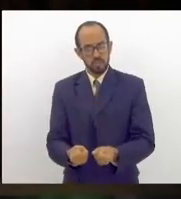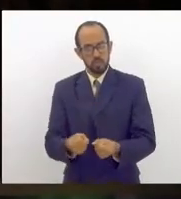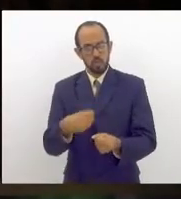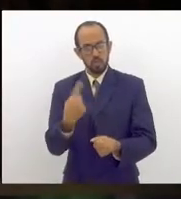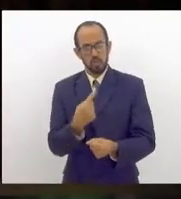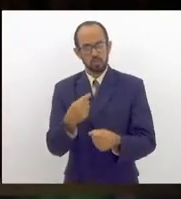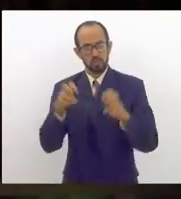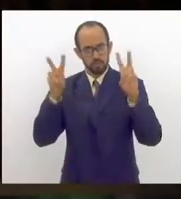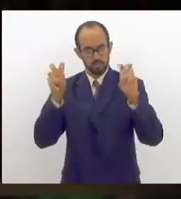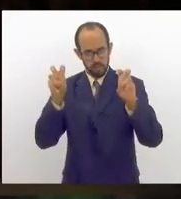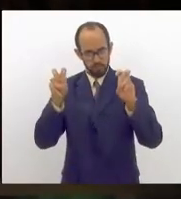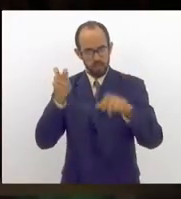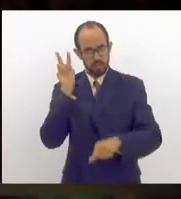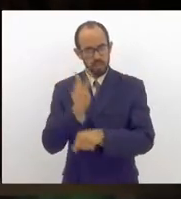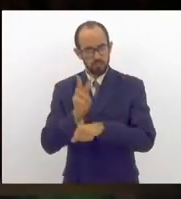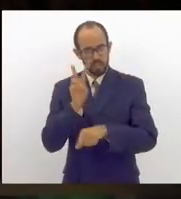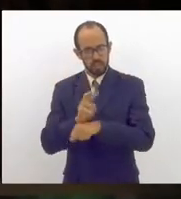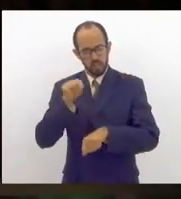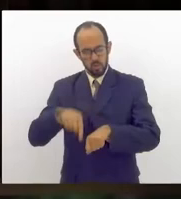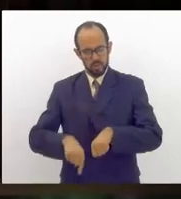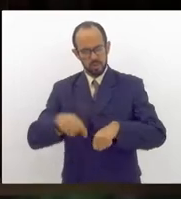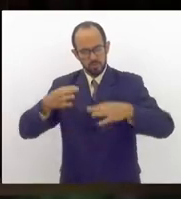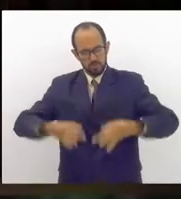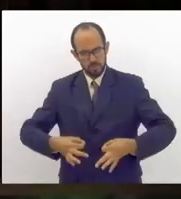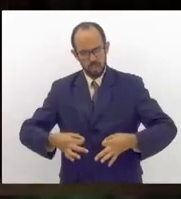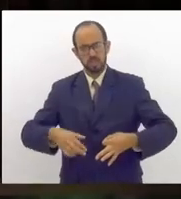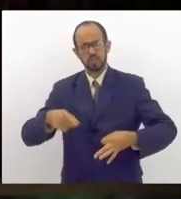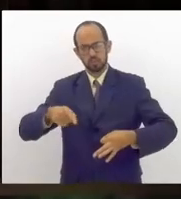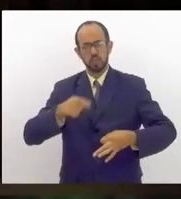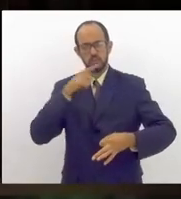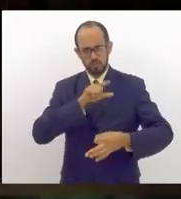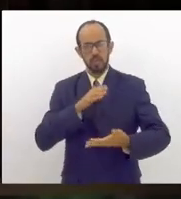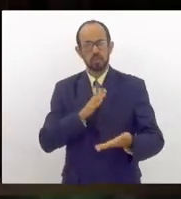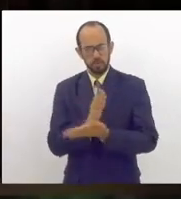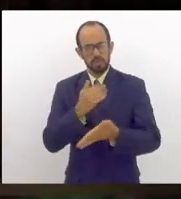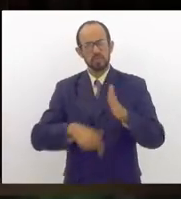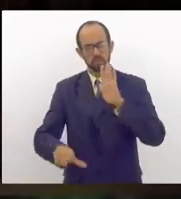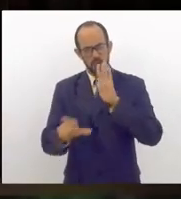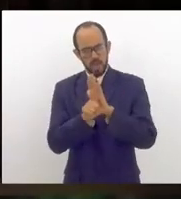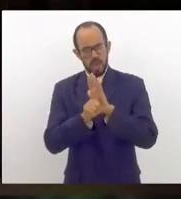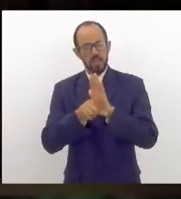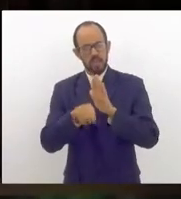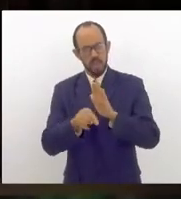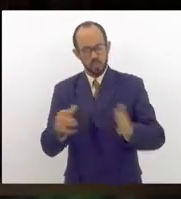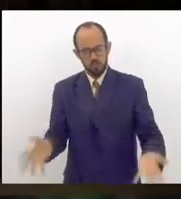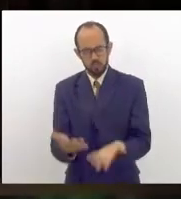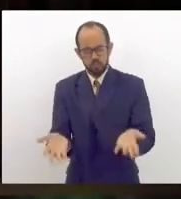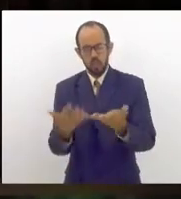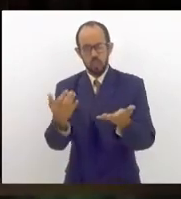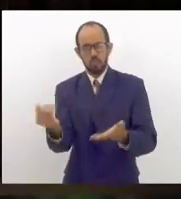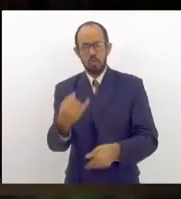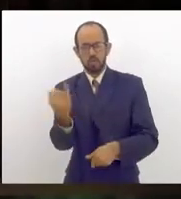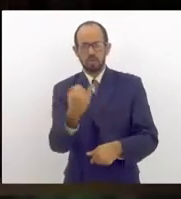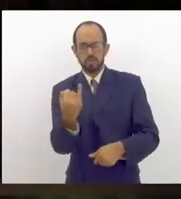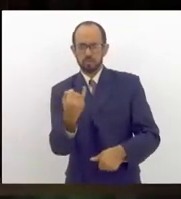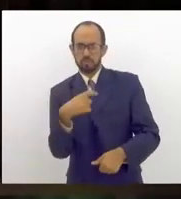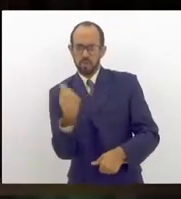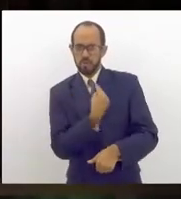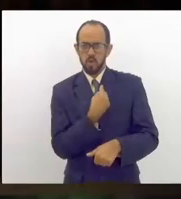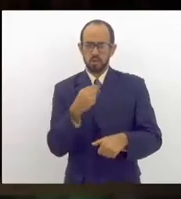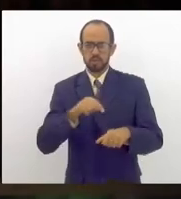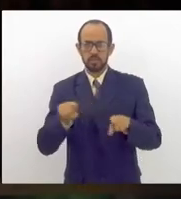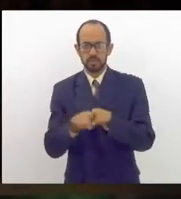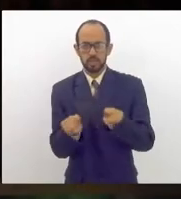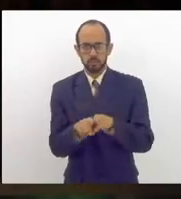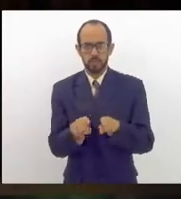tema defendeu aqui bravamente conseguiu aprovação dessa lei que é um impulso importante para nós e que faz